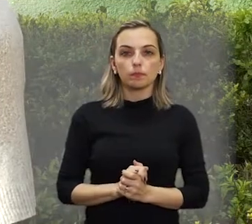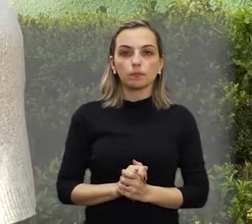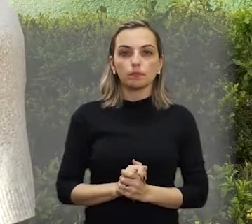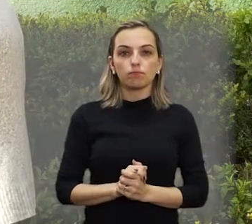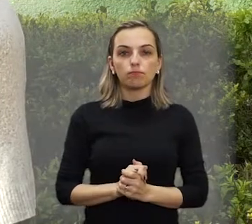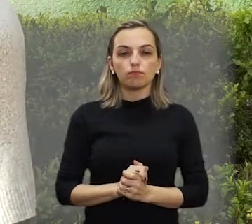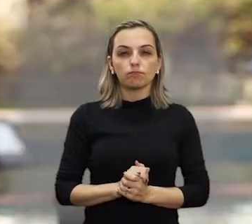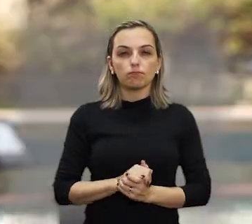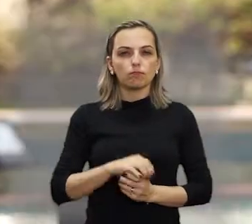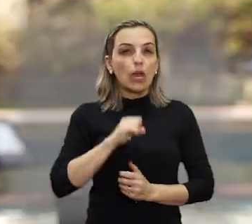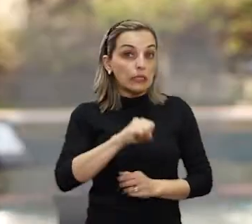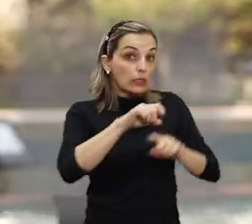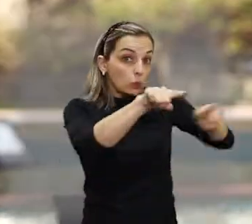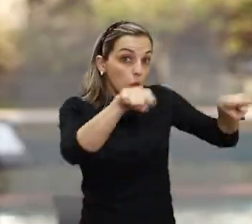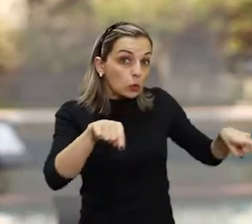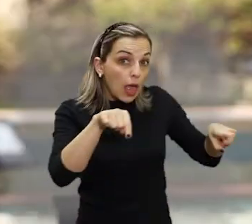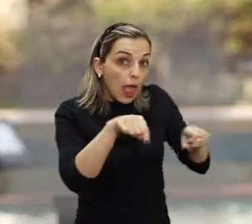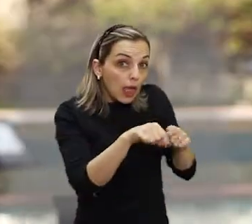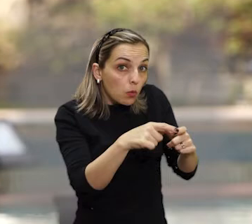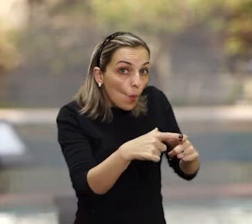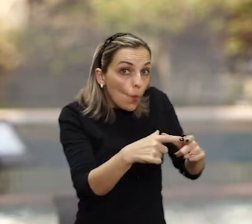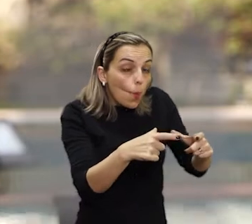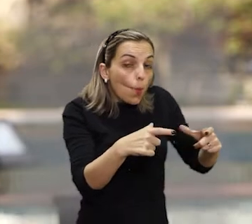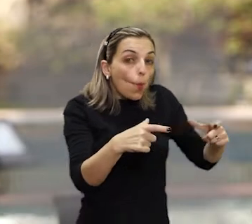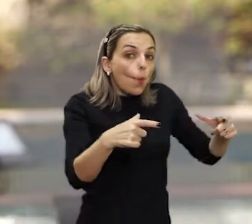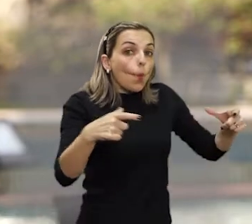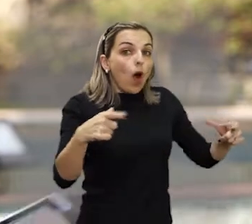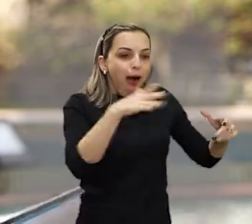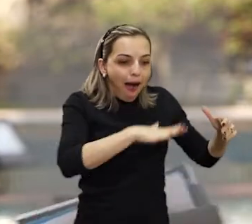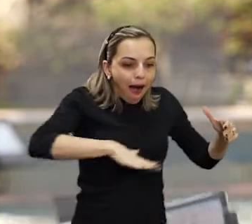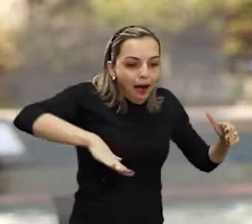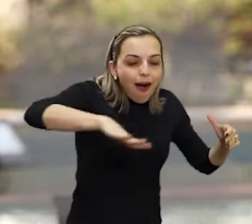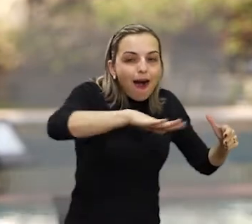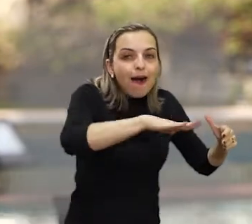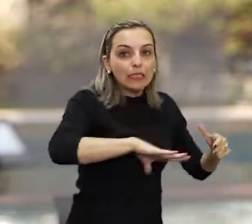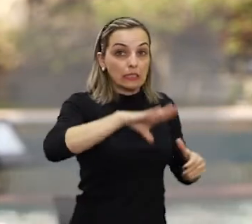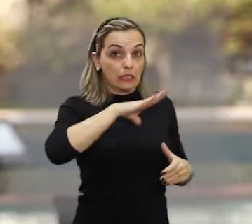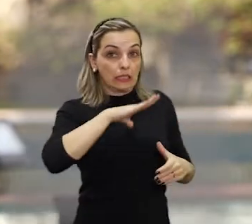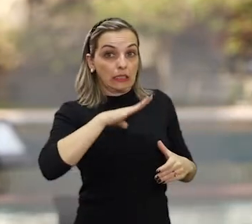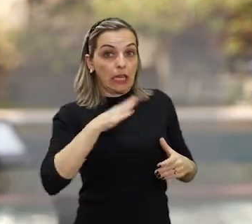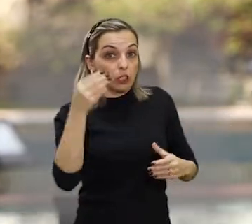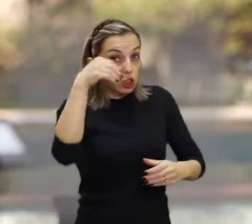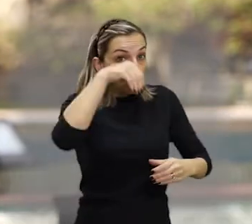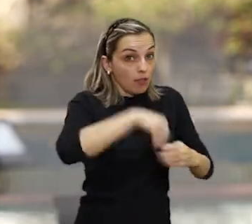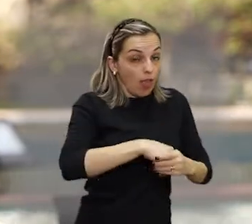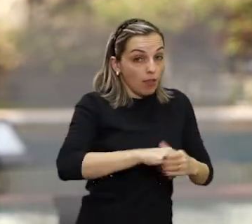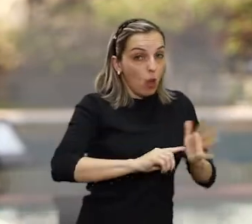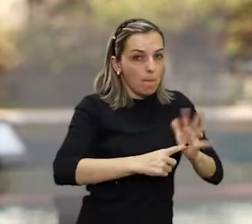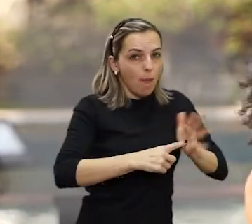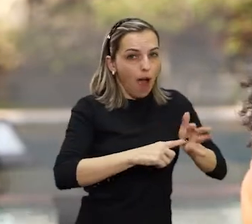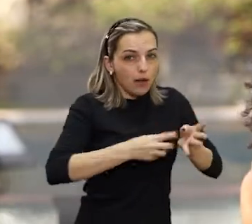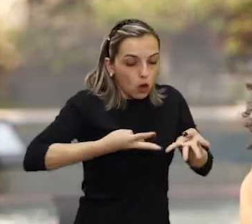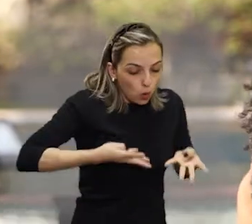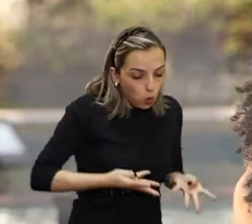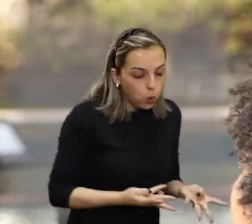tenha gradeamento é bem pequena. Propriedades que têm uma extensão maior, né, dentro da área